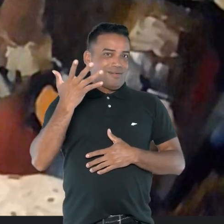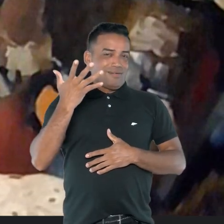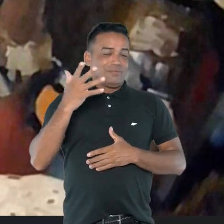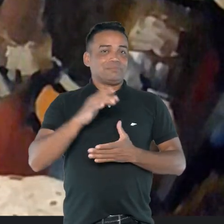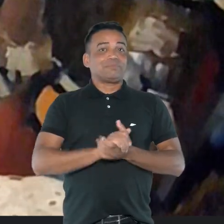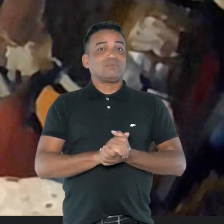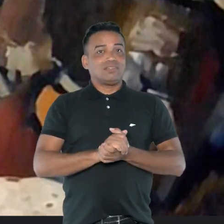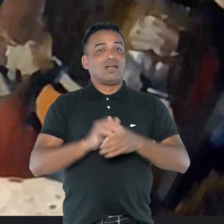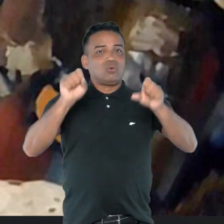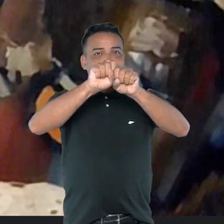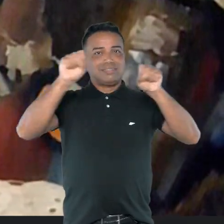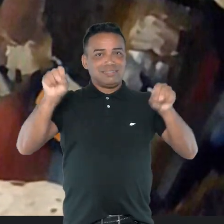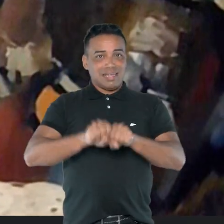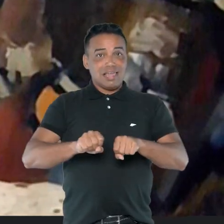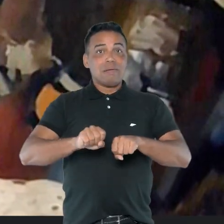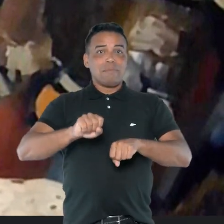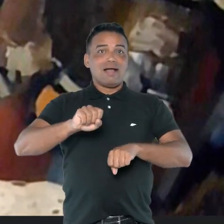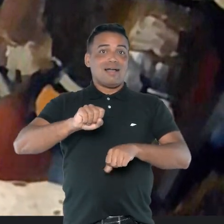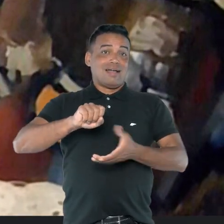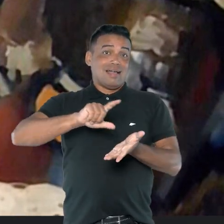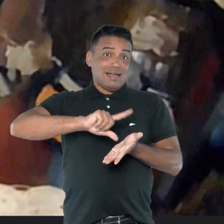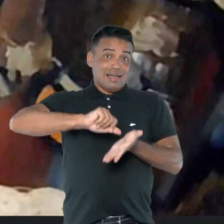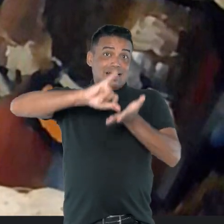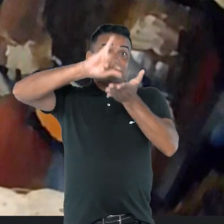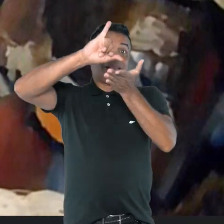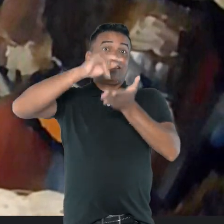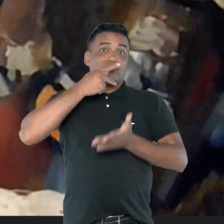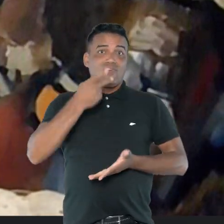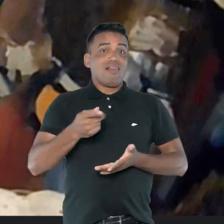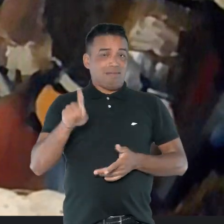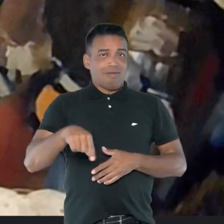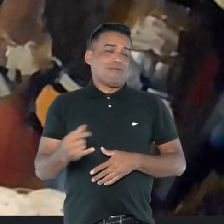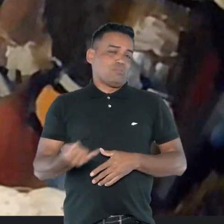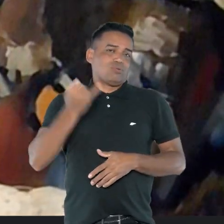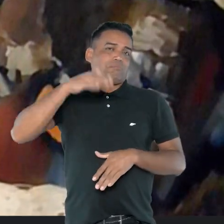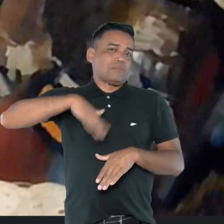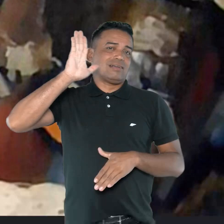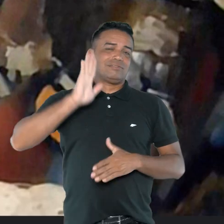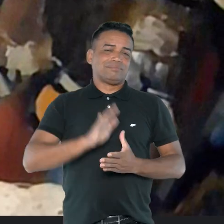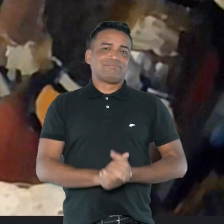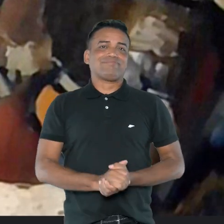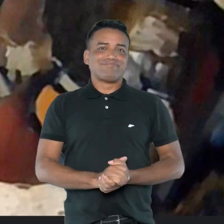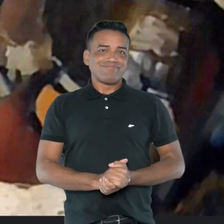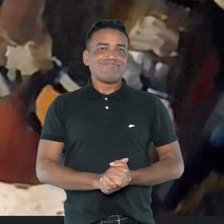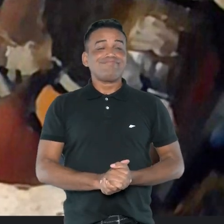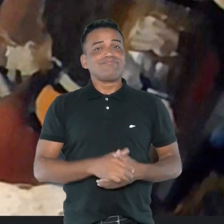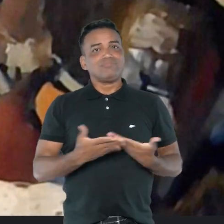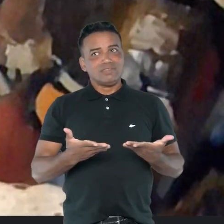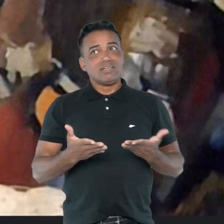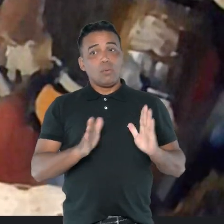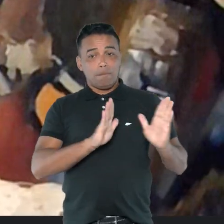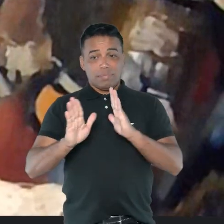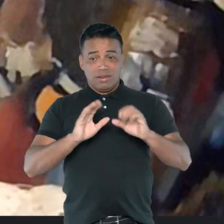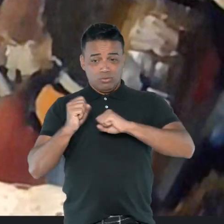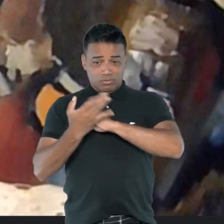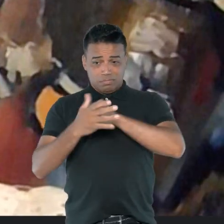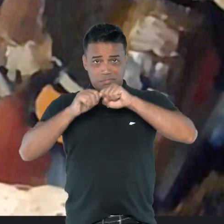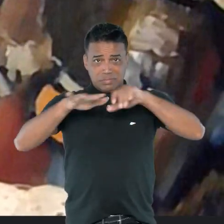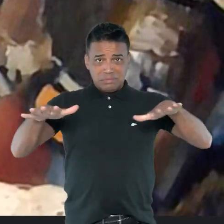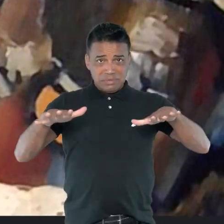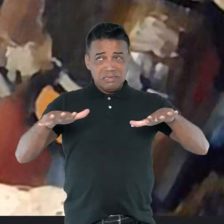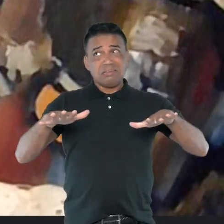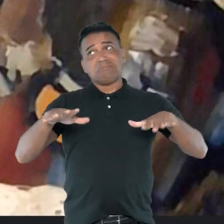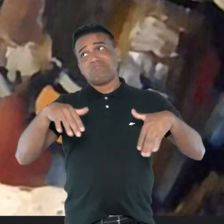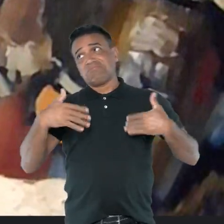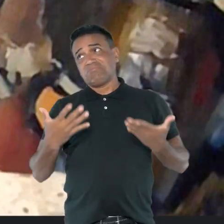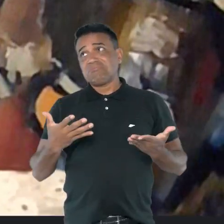o que o capitalismo considera mais importante, vamos dizer assim. Com a pandemia, isso